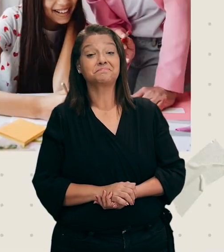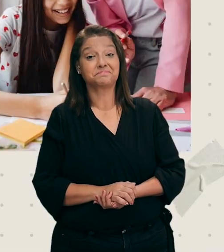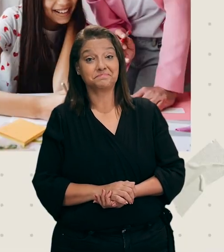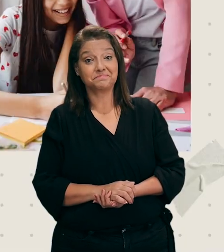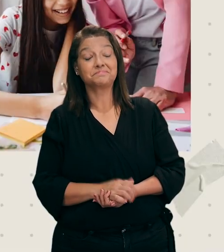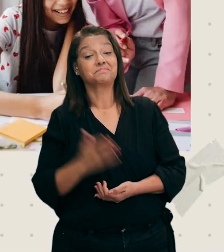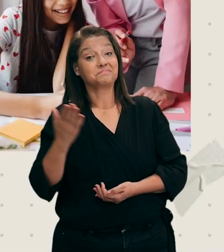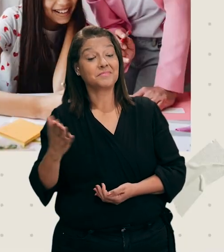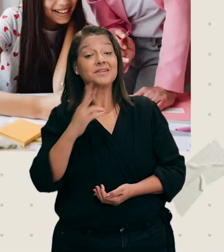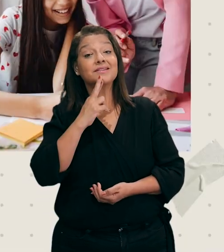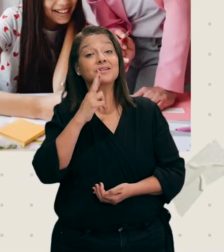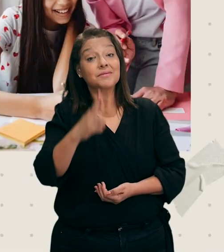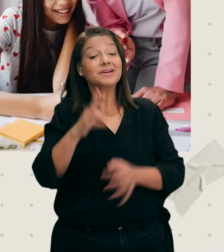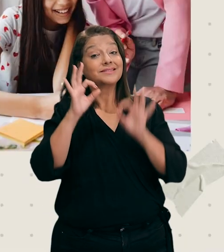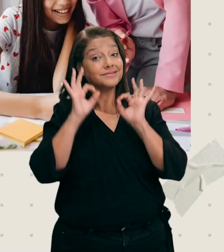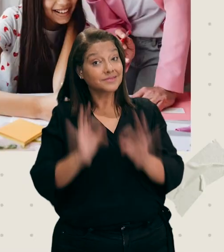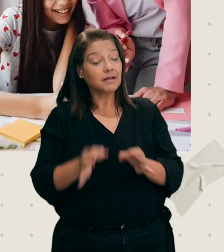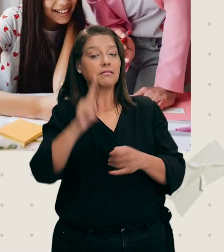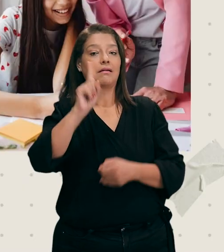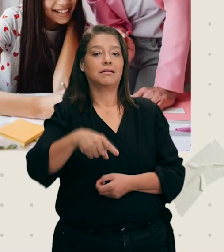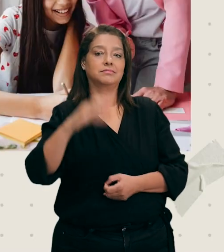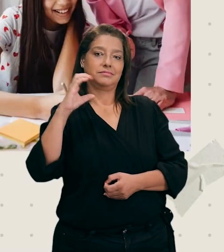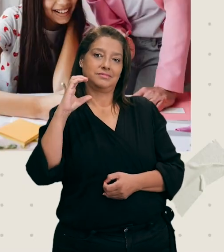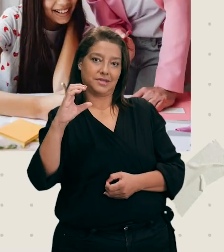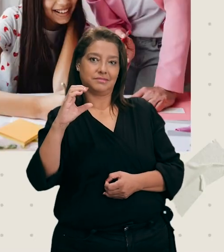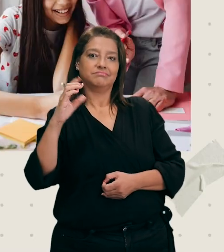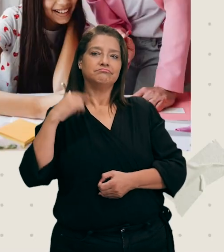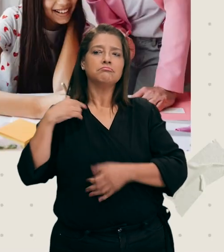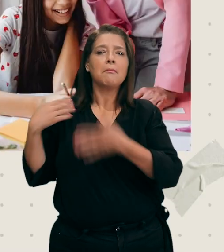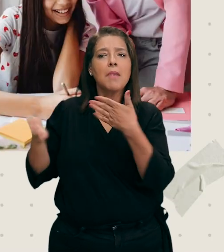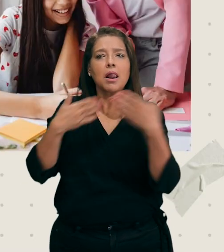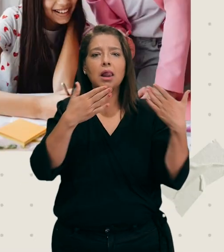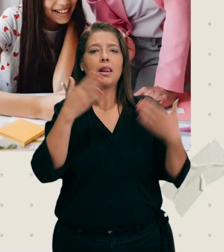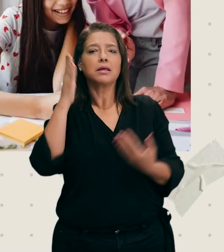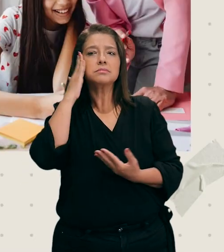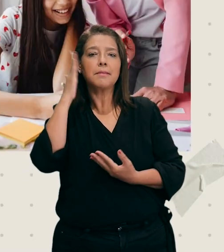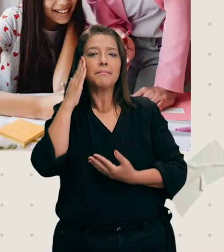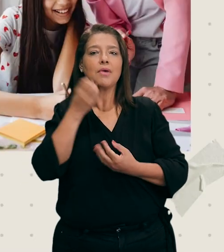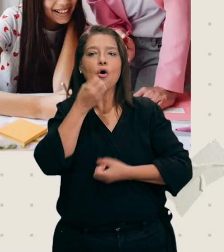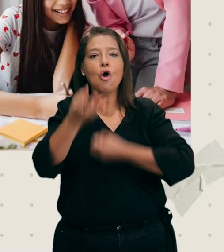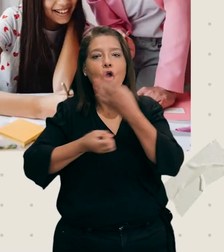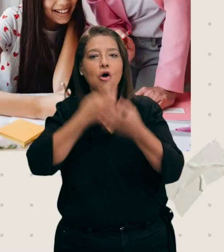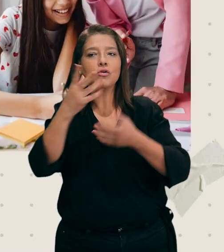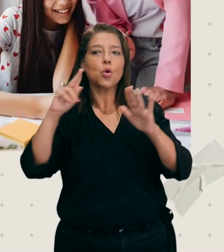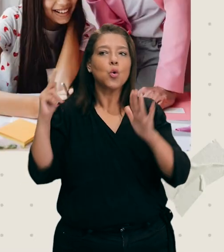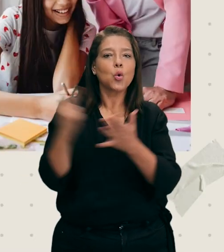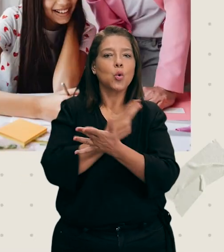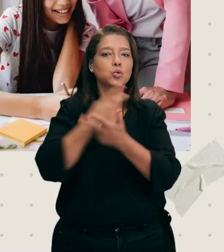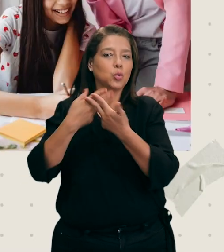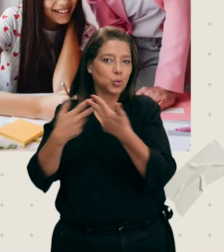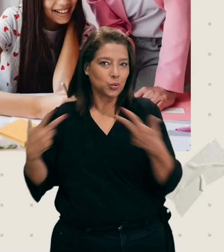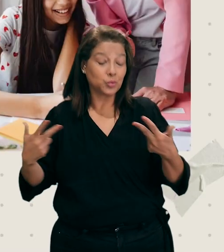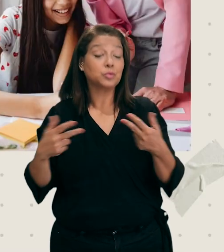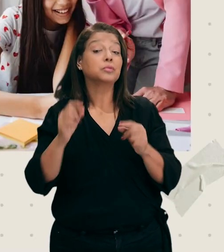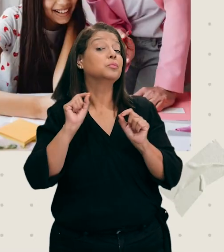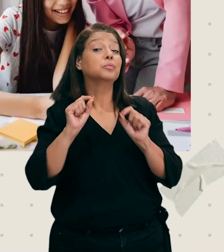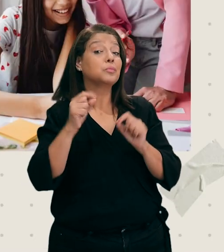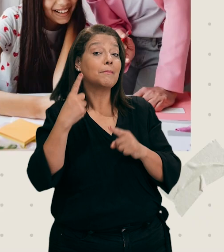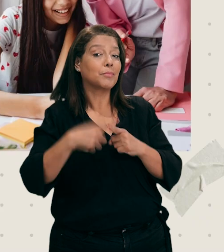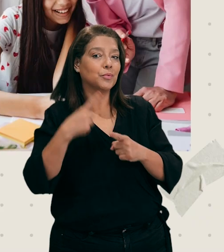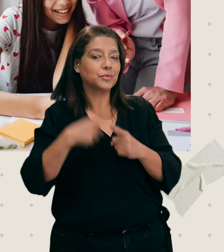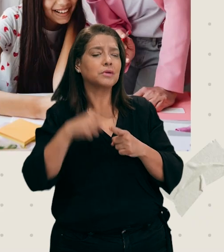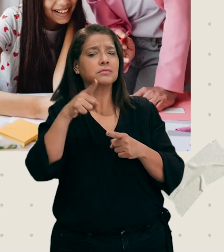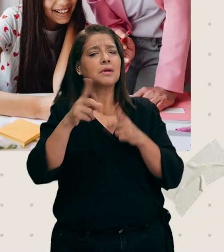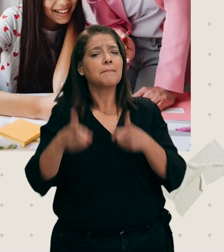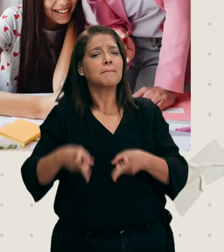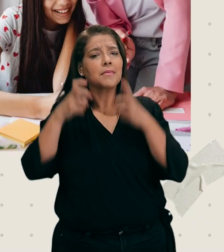Bem, a resposta correta é a letra C, entreter ou relatar uma sequência de eventos. Por quê?